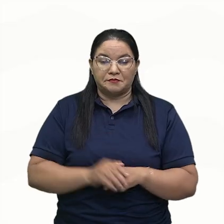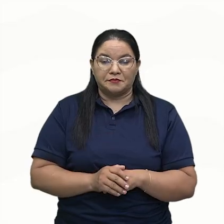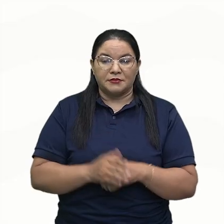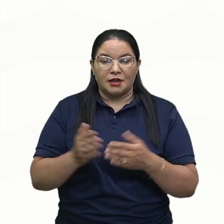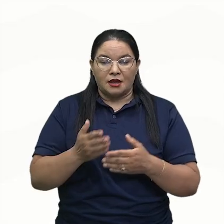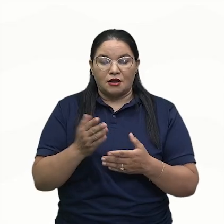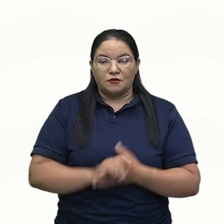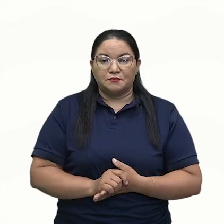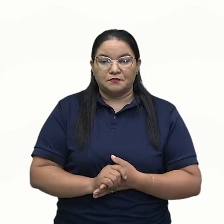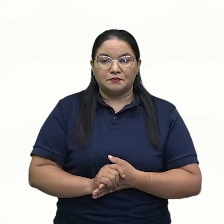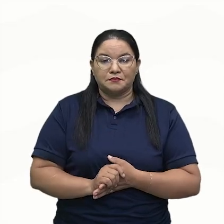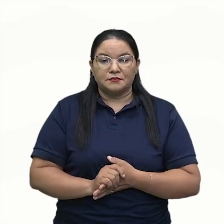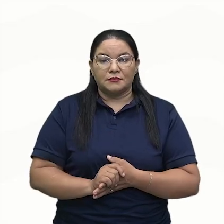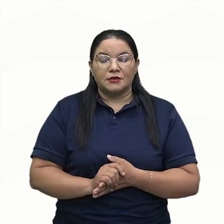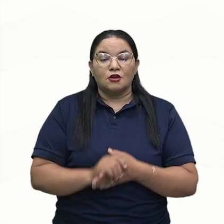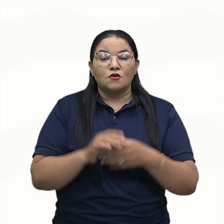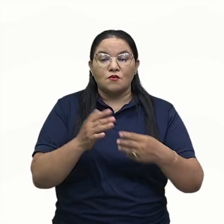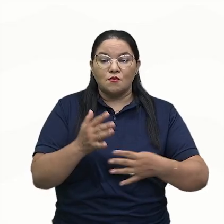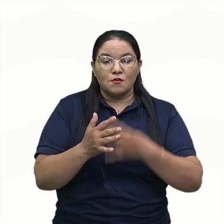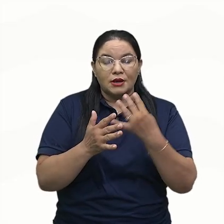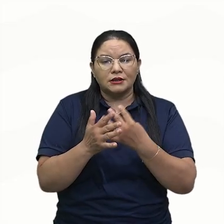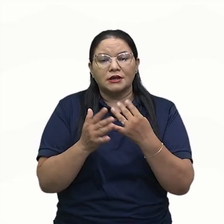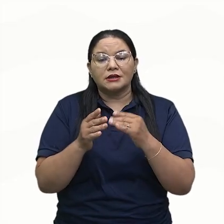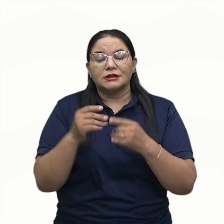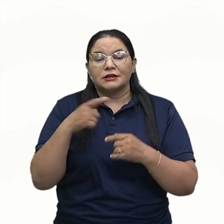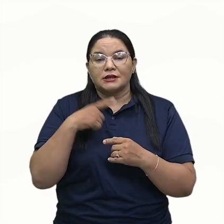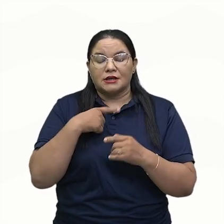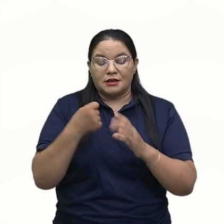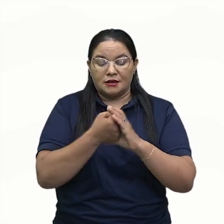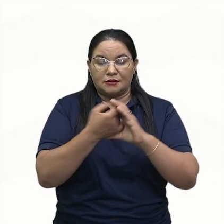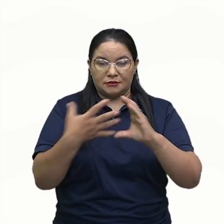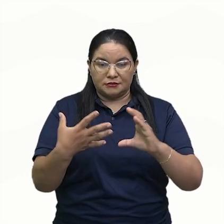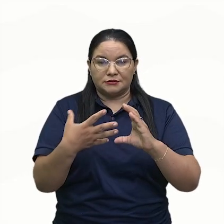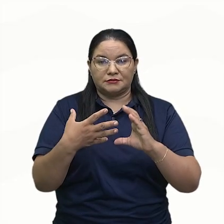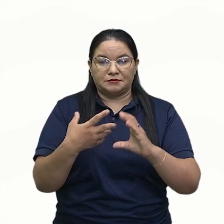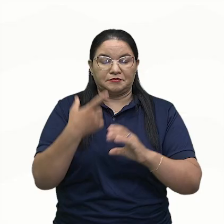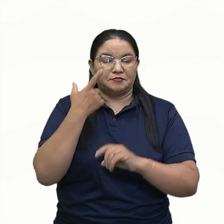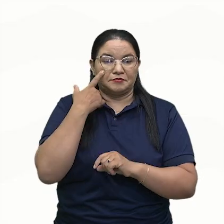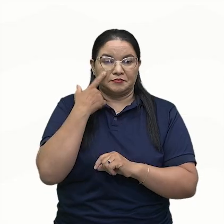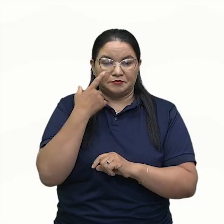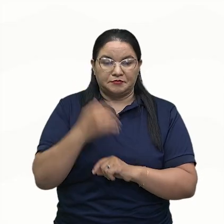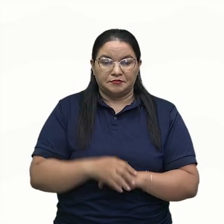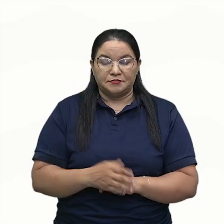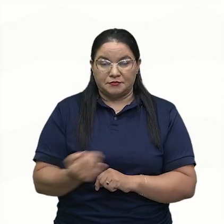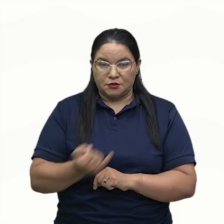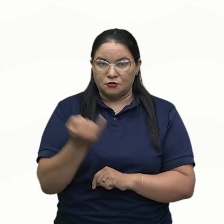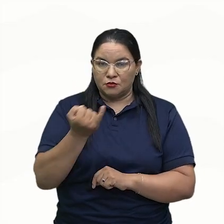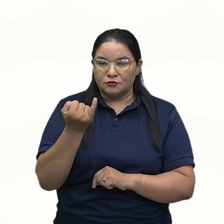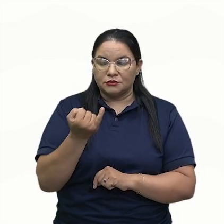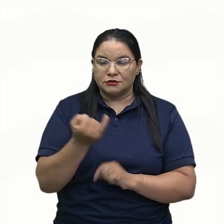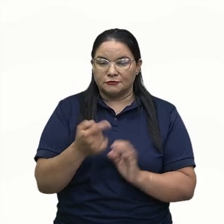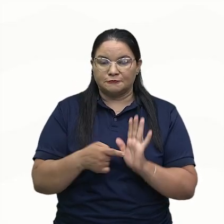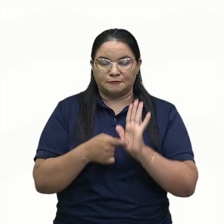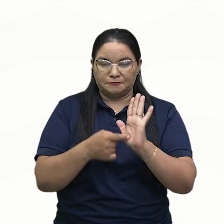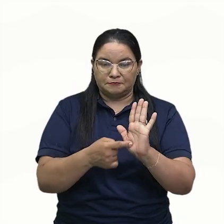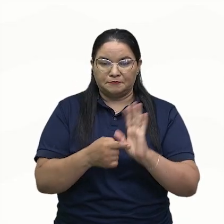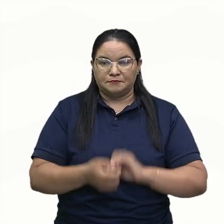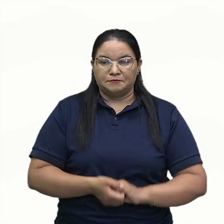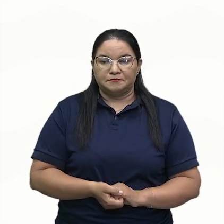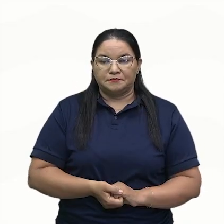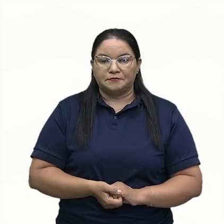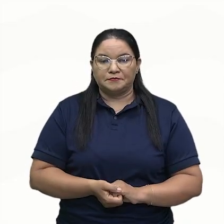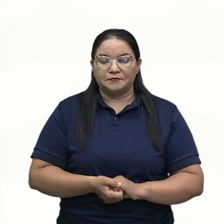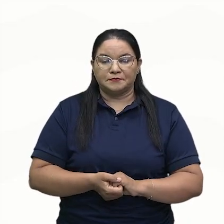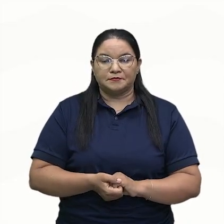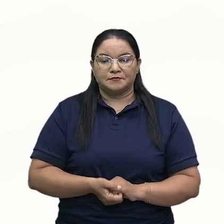ao setor quaternário e eu tenho aqui algumas características importantes para a gente destacar, tá?